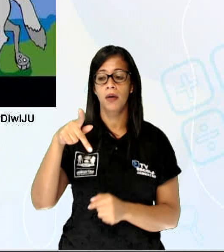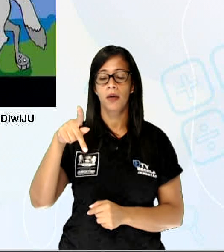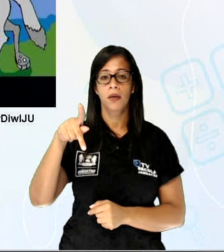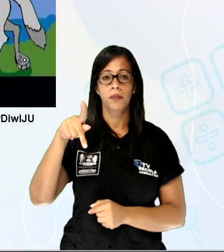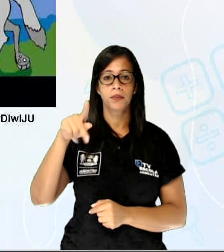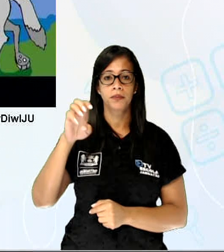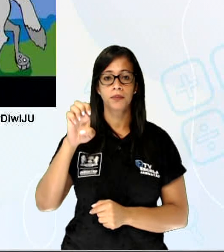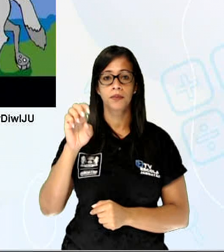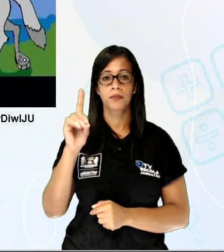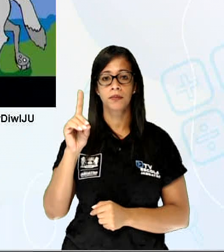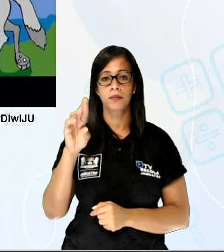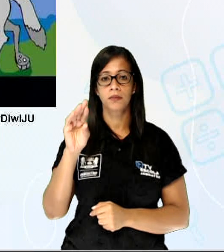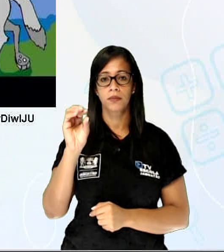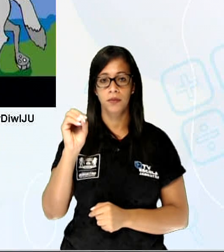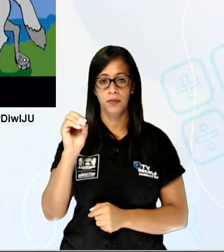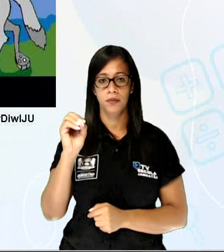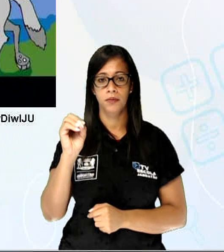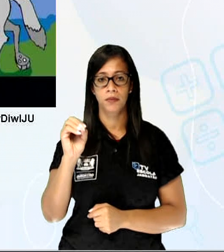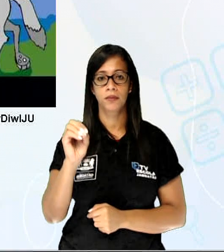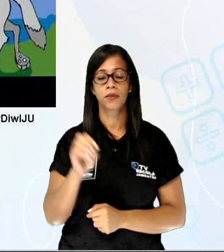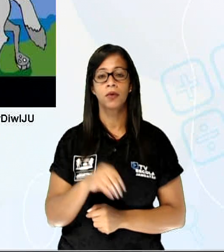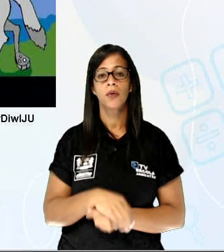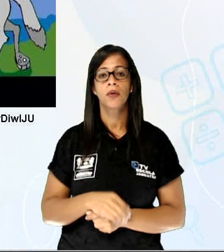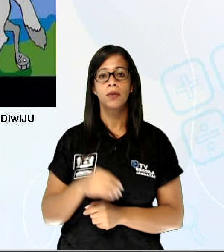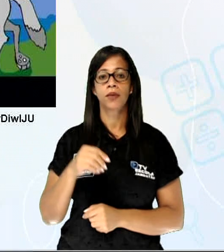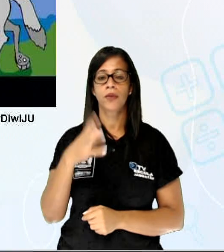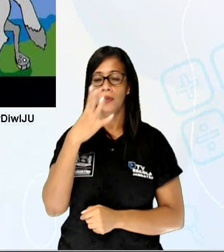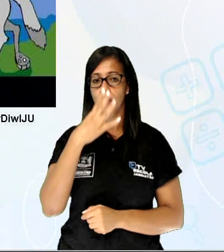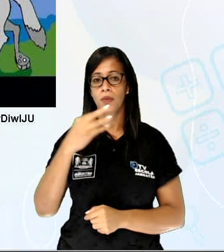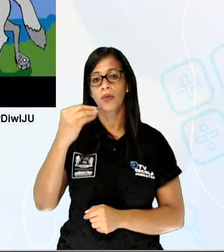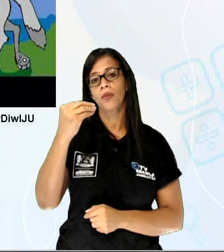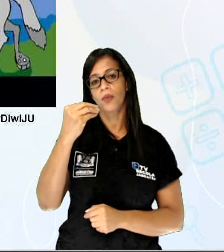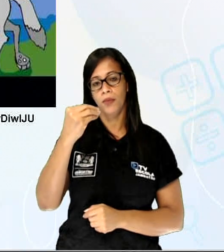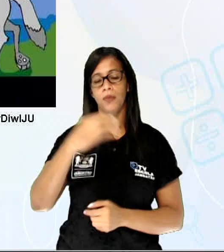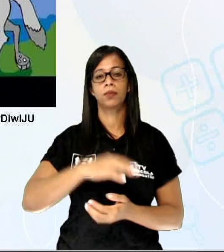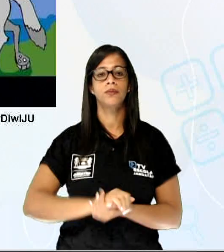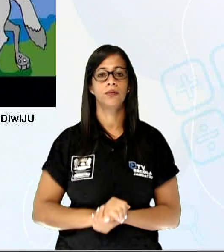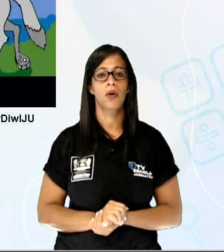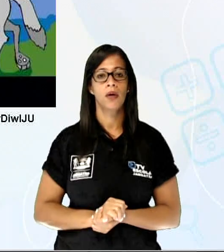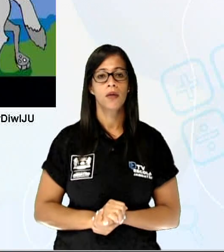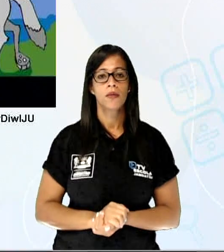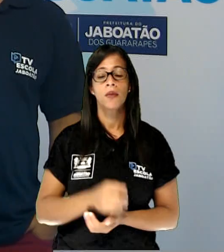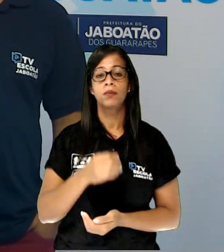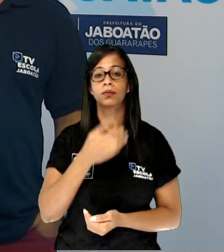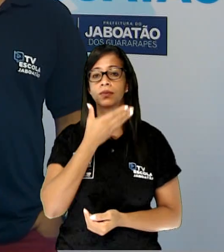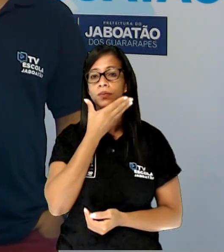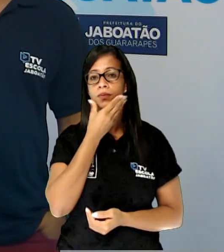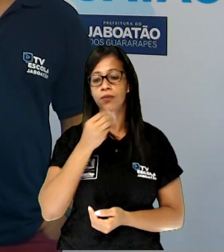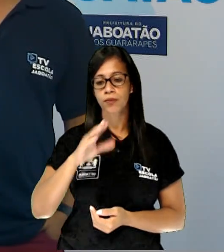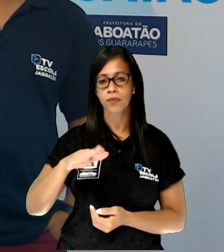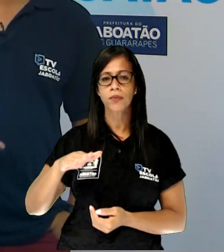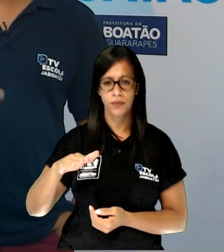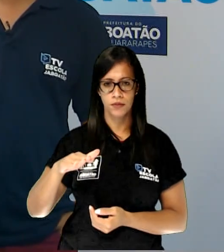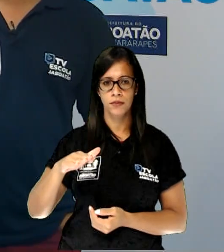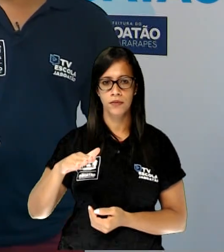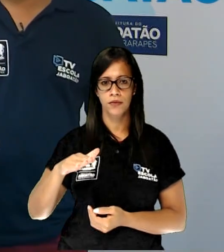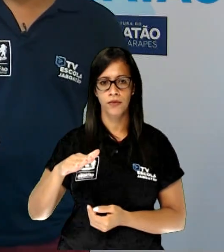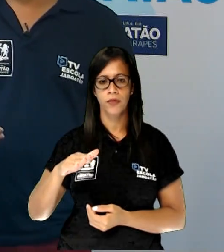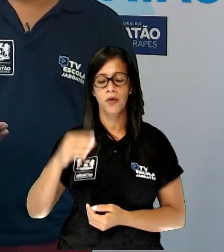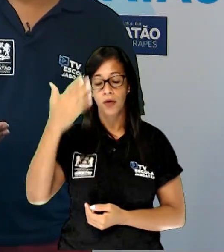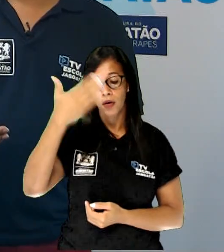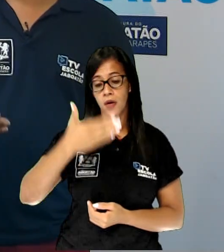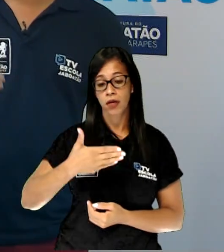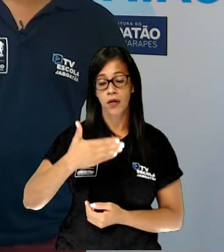Essa obra, ela conta a história de um menino, né, que se depara com um lobo. Porém, ela é contada